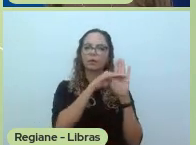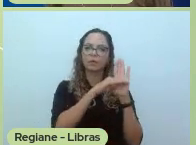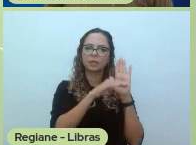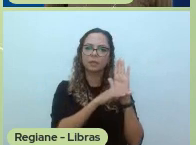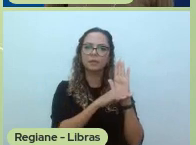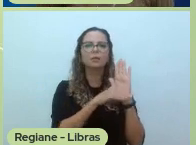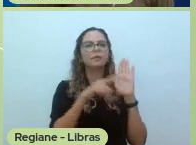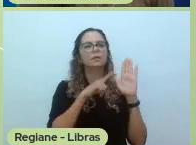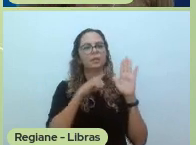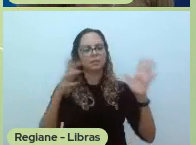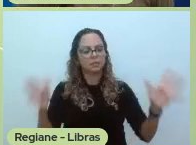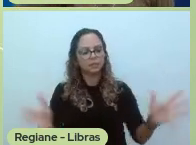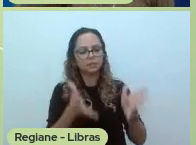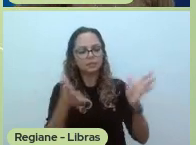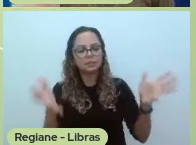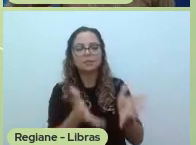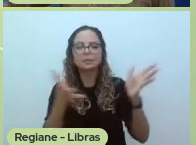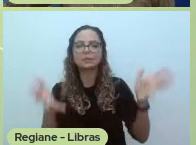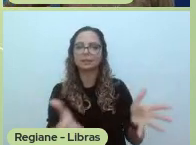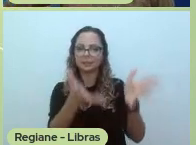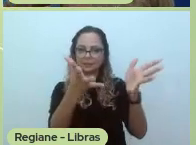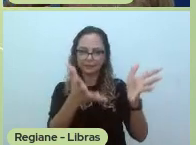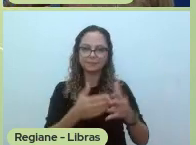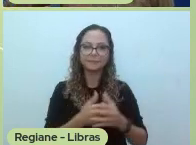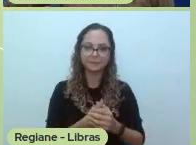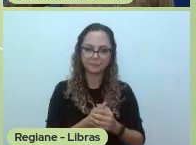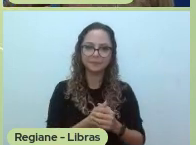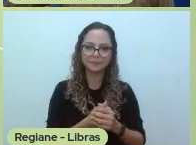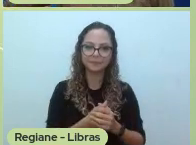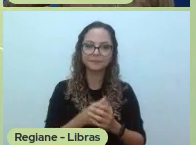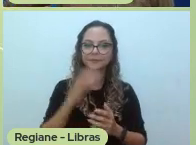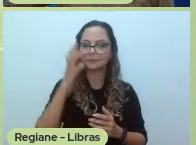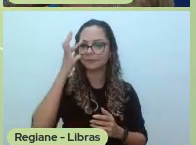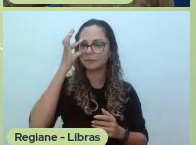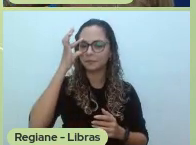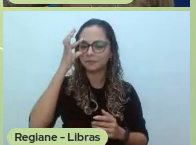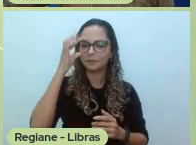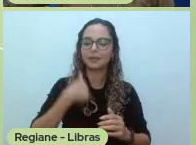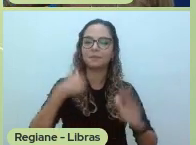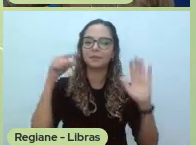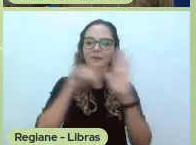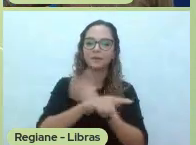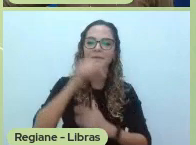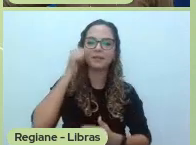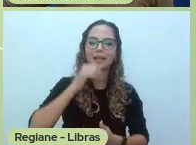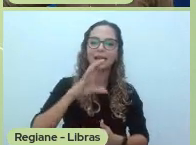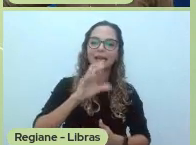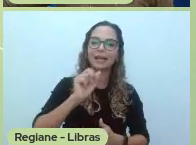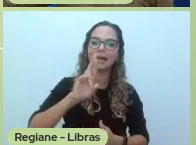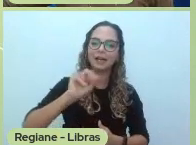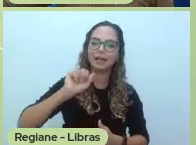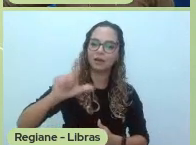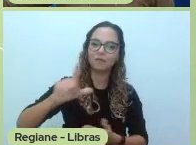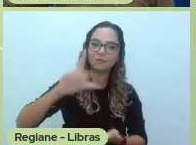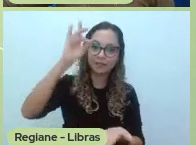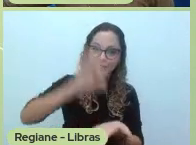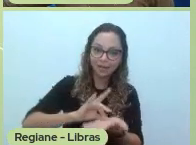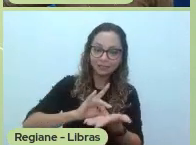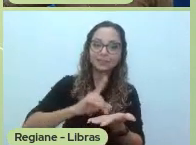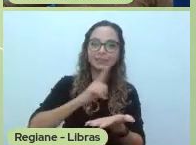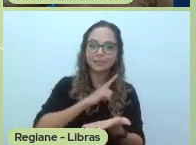incentivo, de estímulo? Aí a mesma pergunta que eu coloquei para a Carol, né? Se isso se torna cultura, né? Se o estímulo,